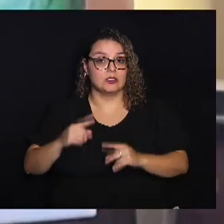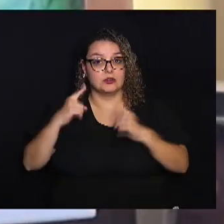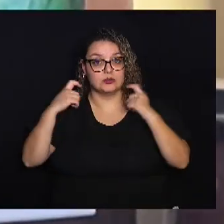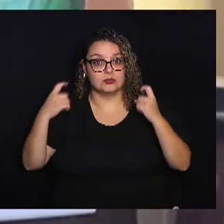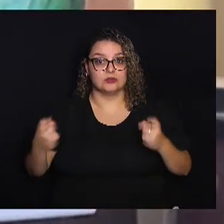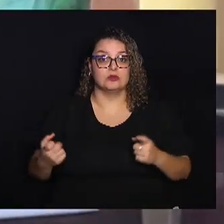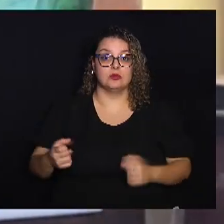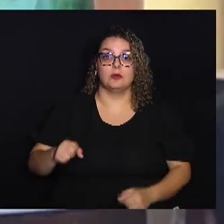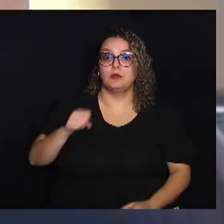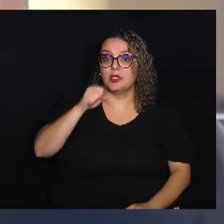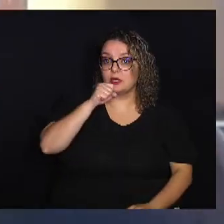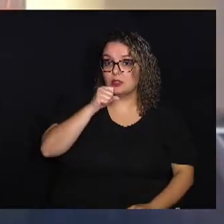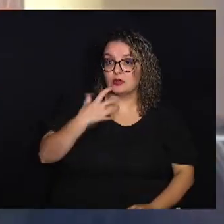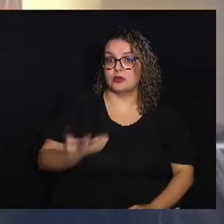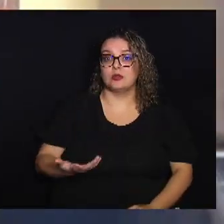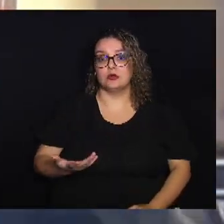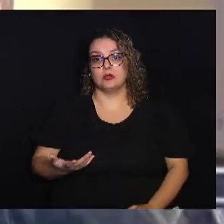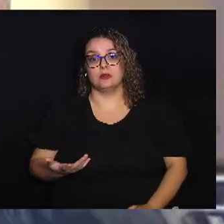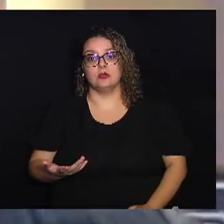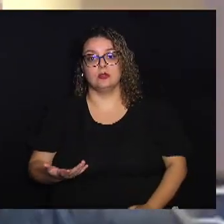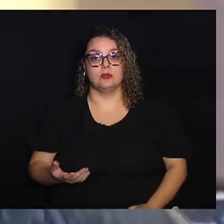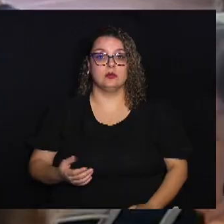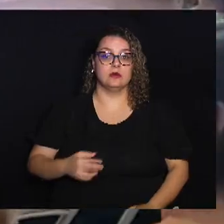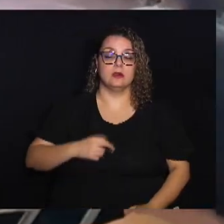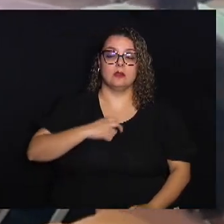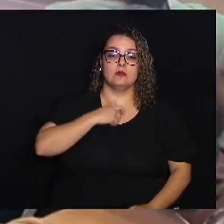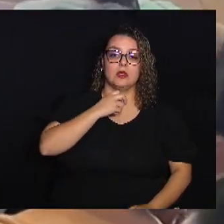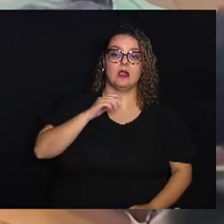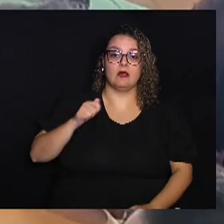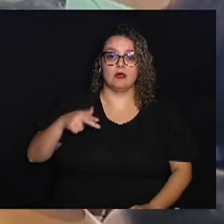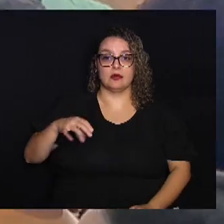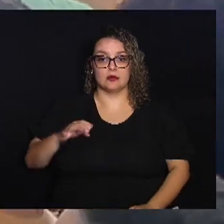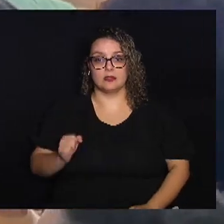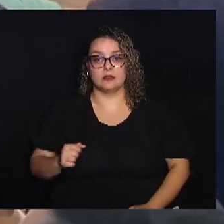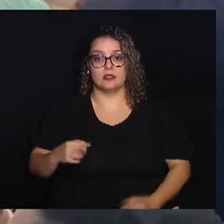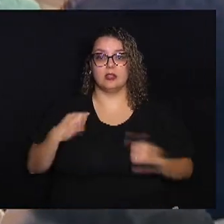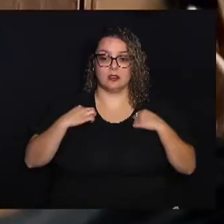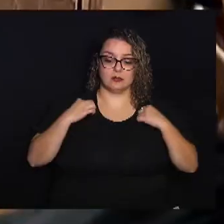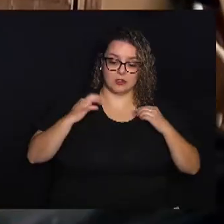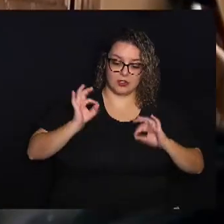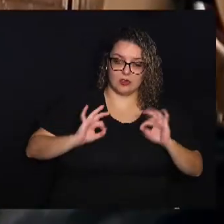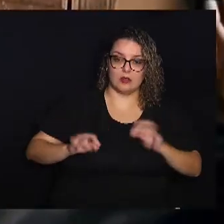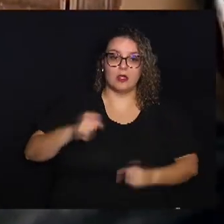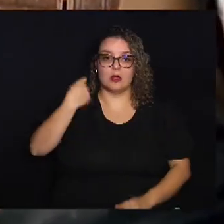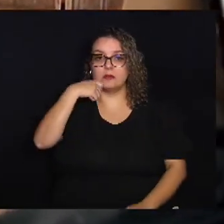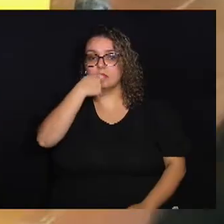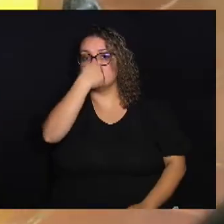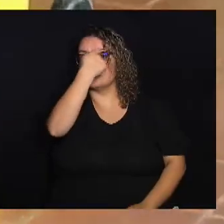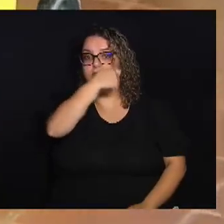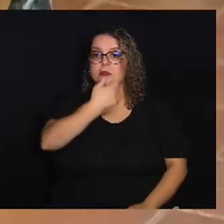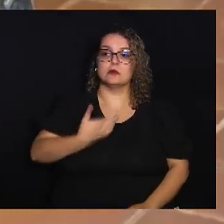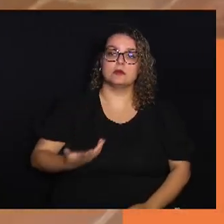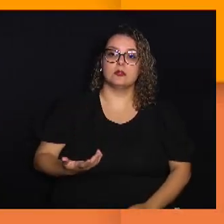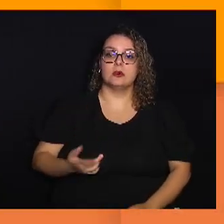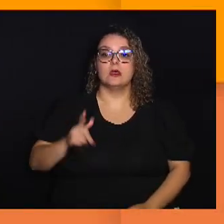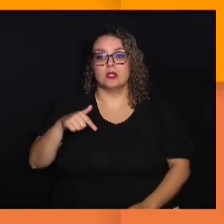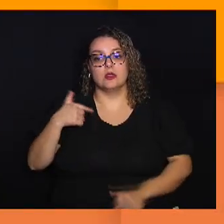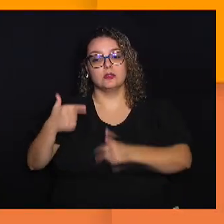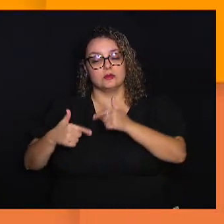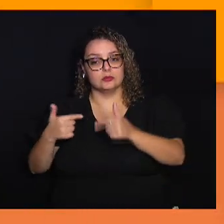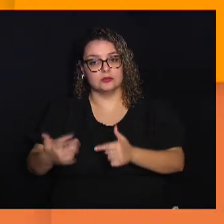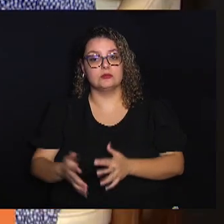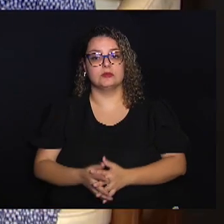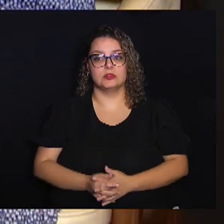passa microfone, aquece voz, coloca figurino, passa maquiagem. Então é um trabalho